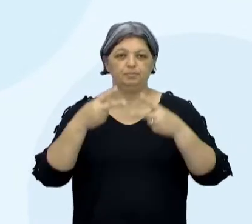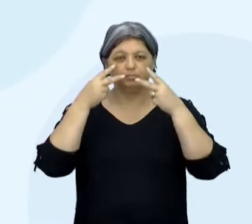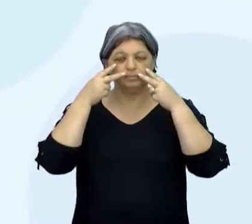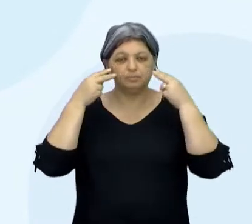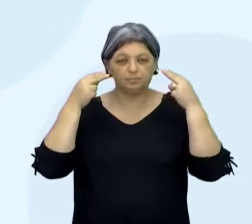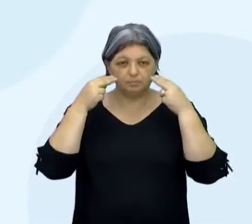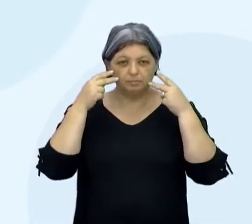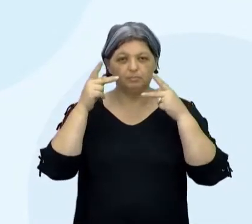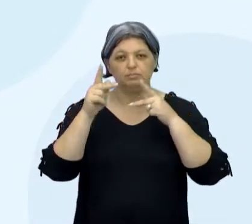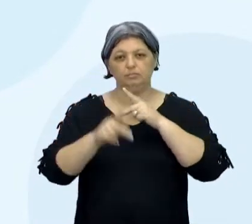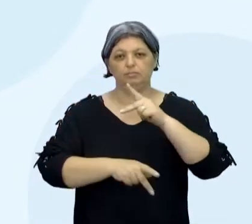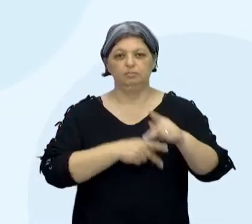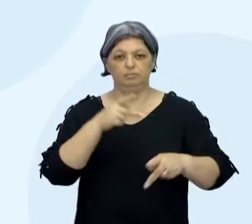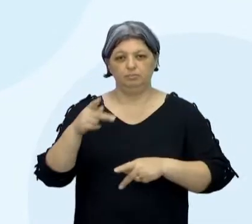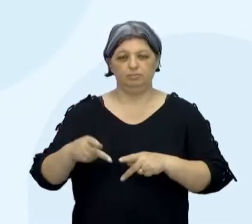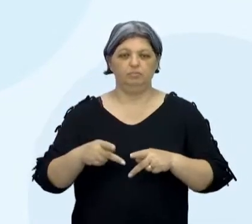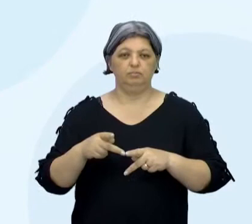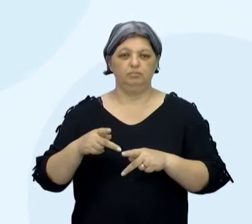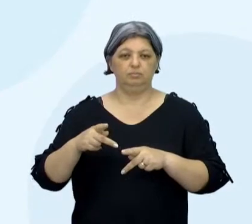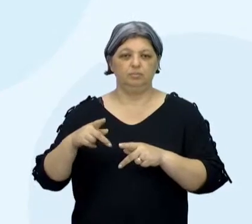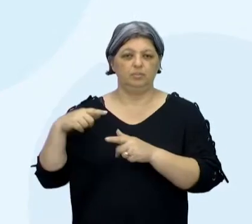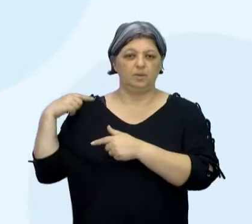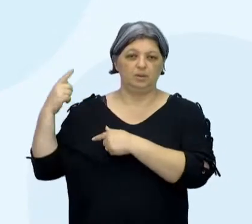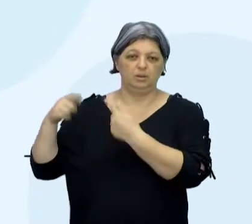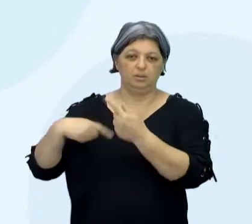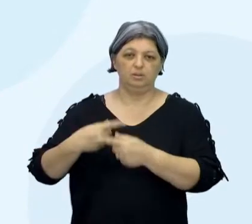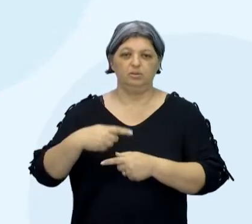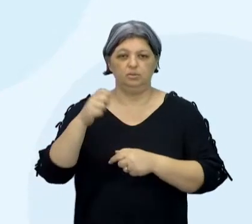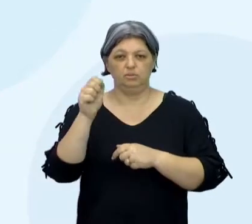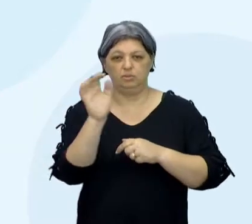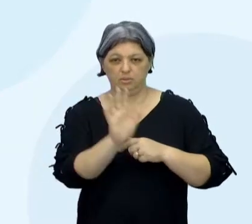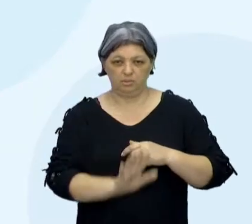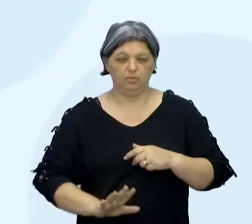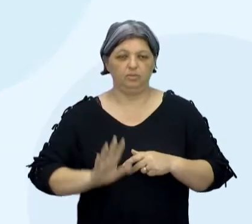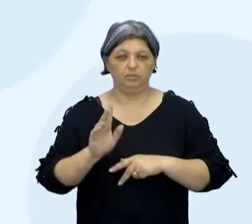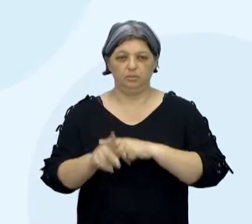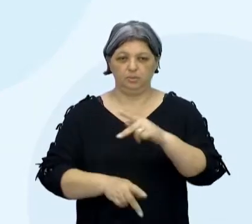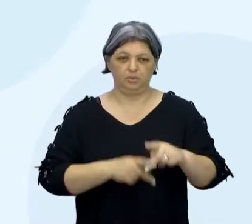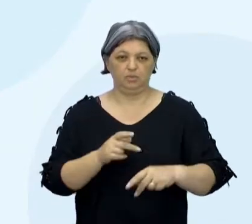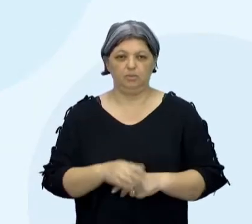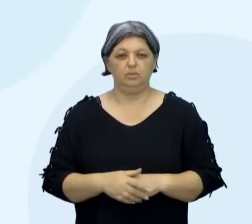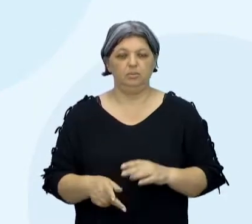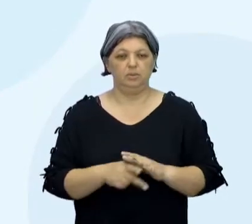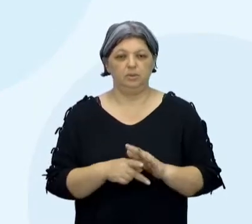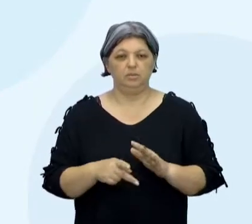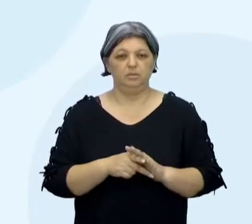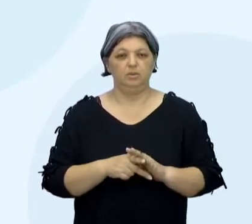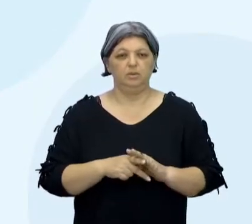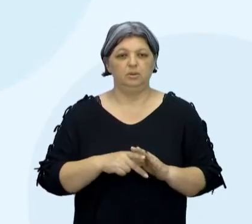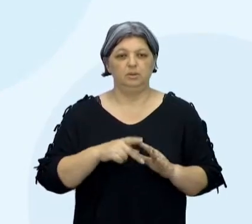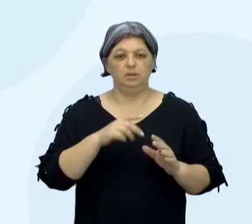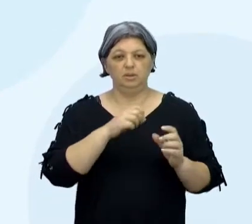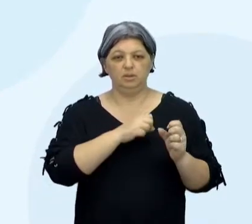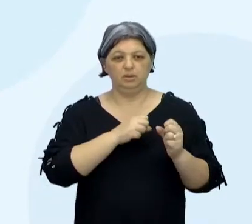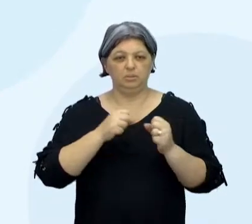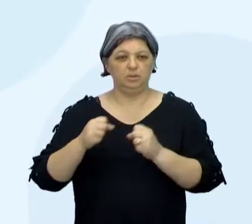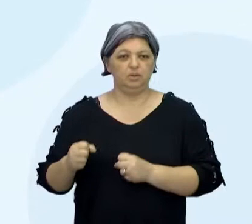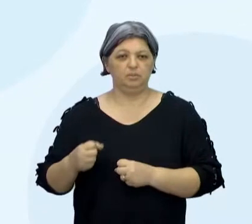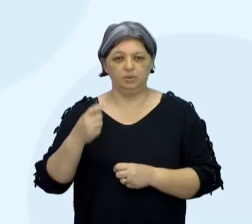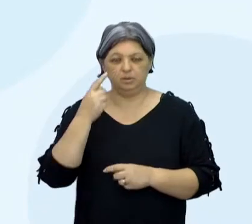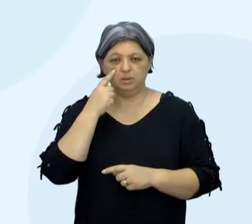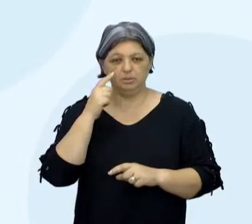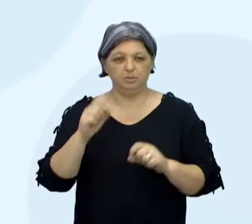indígenas e das populações afrodescendentes Incluindo aí os quilombolas né no Brasil